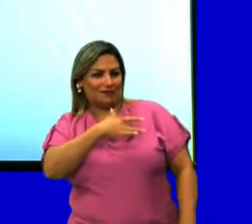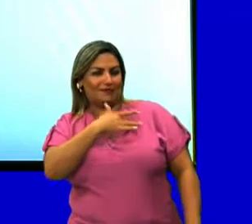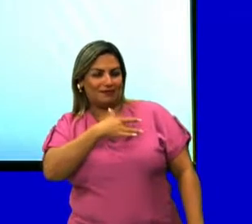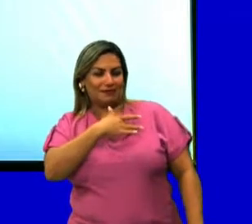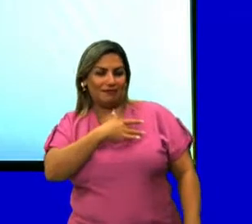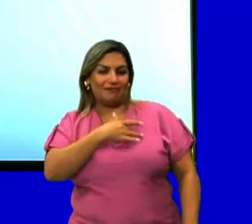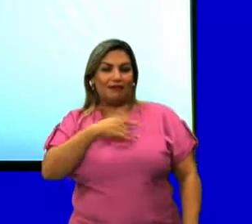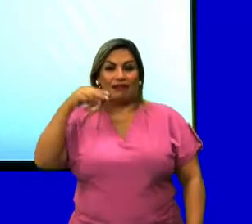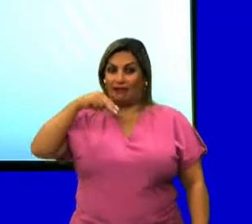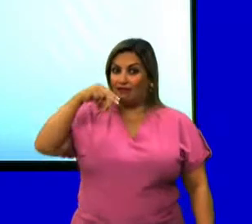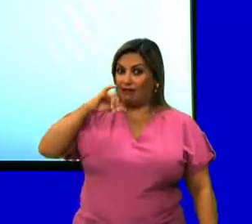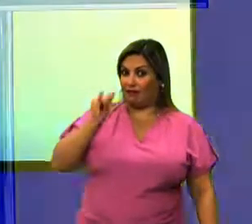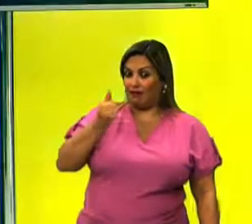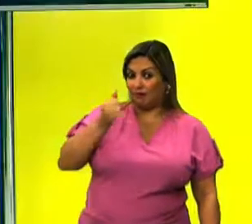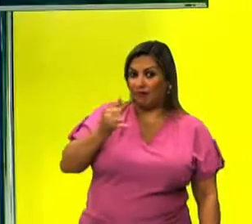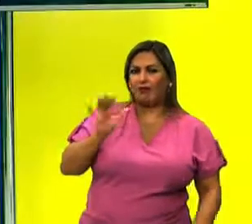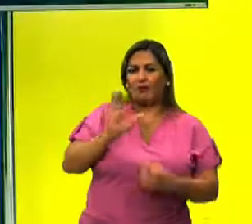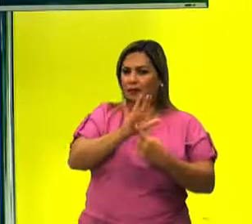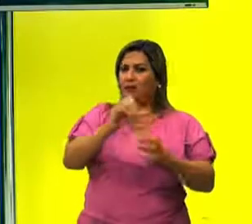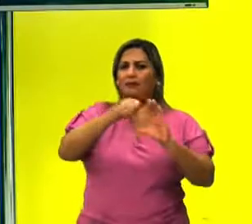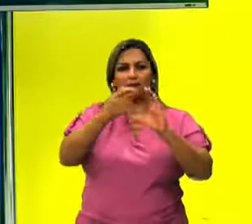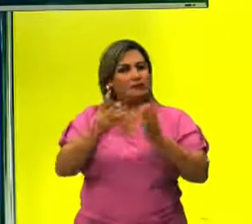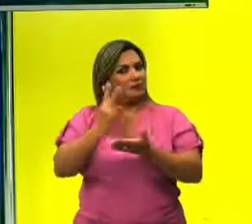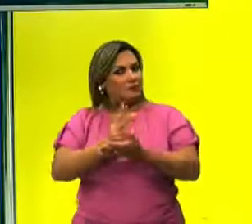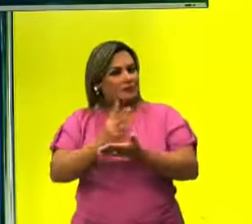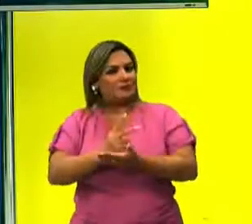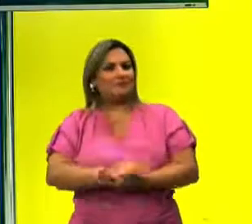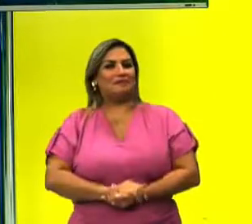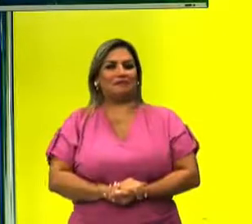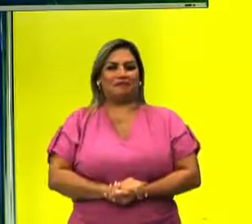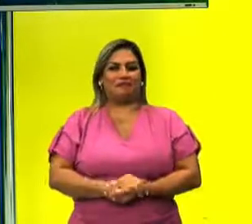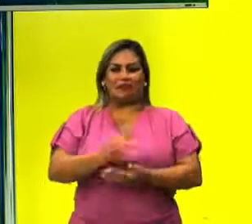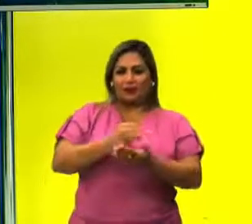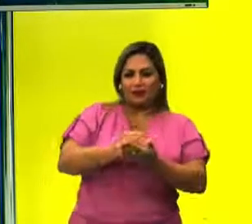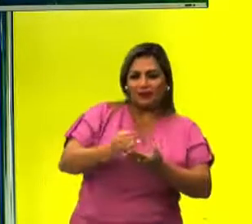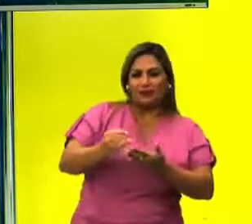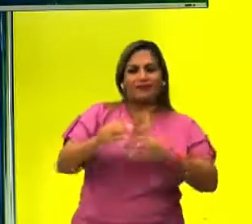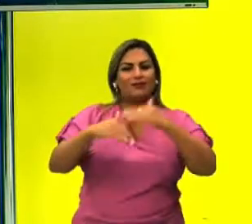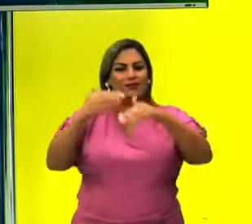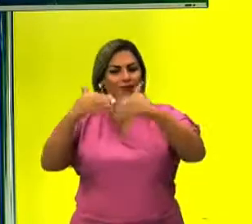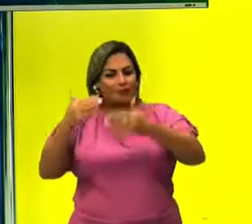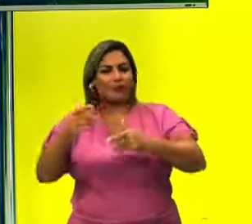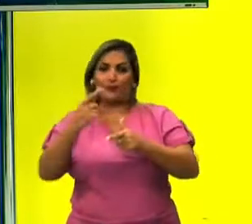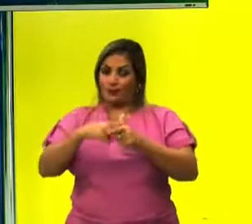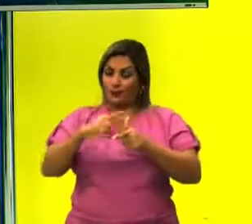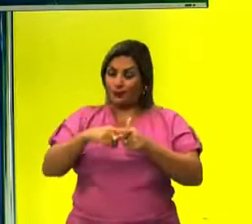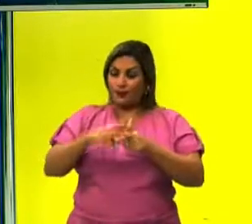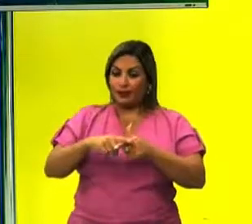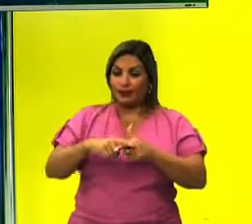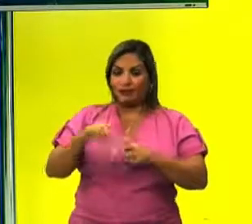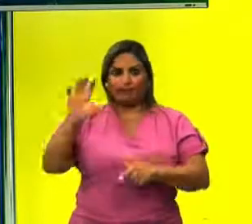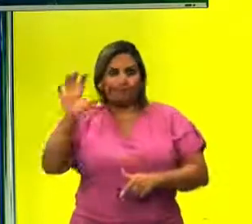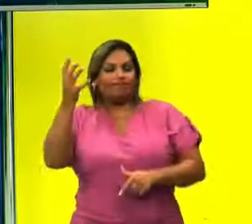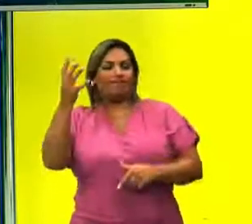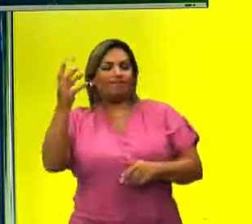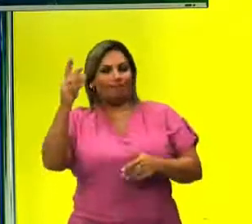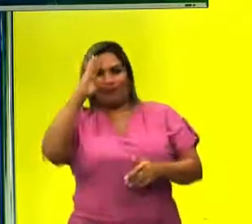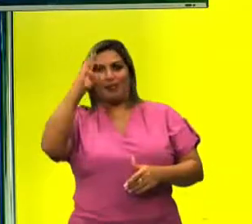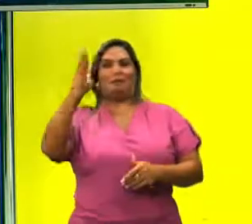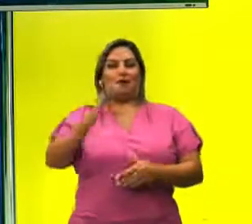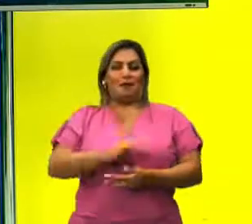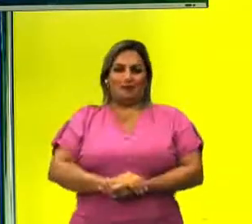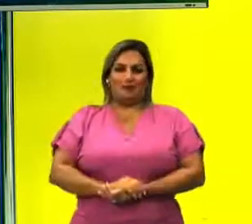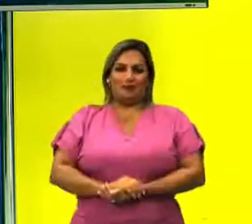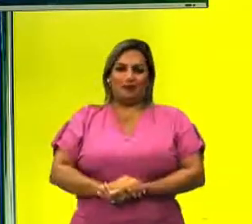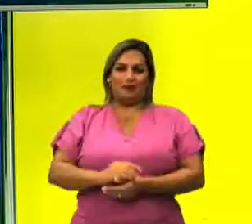narrativas e apresentam as mesmas características. Uma introdução, um desenvolvimento, um problema, um clímax na história